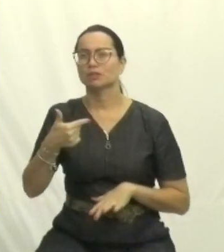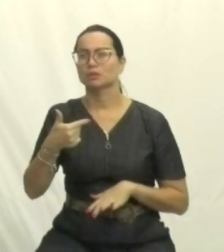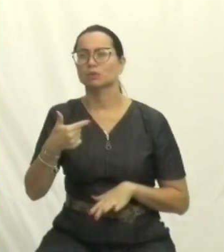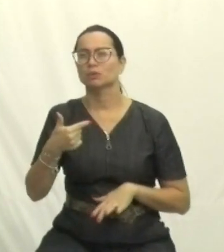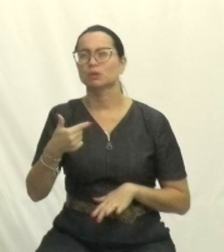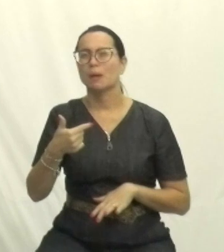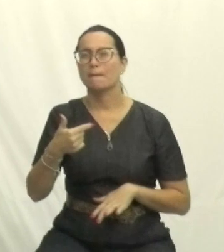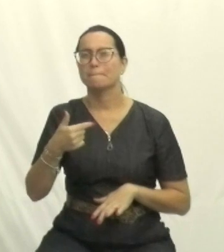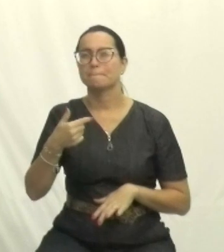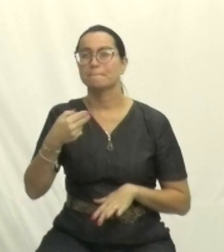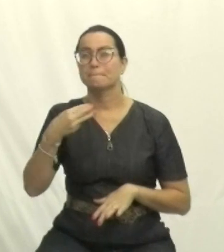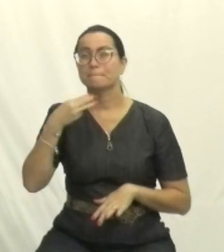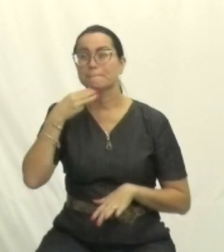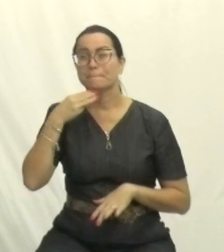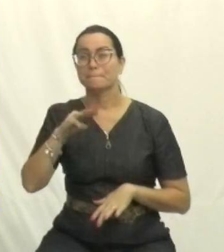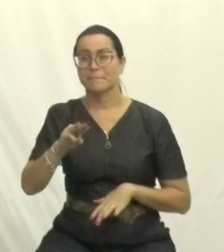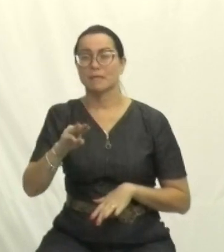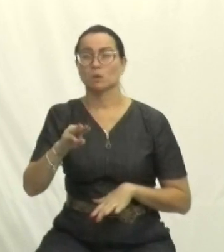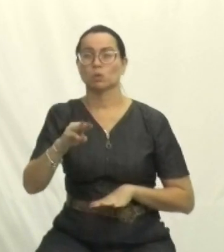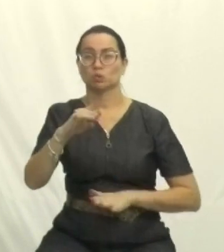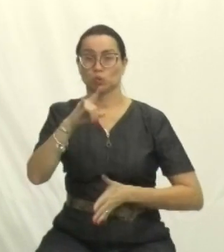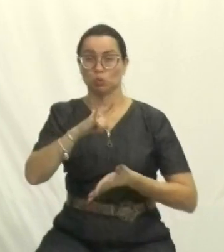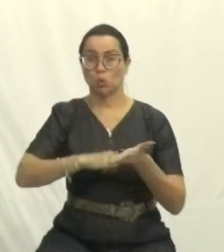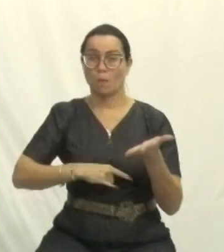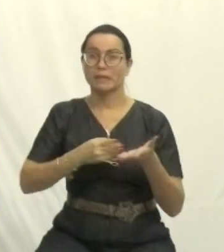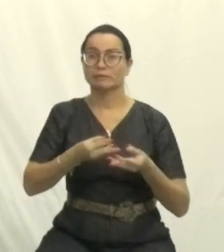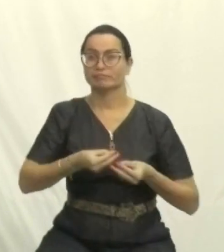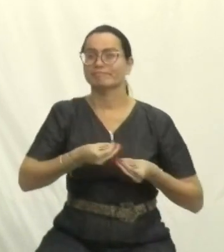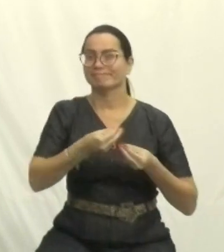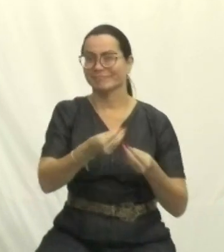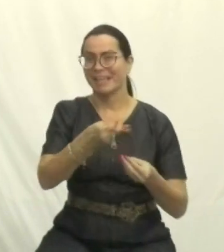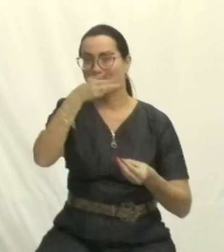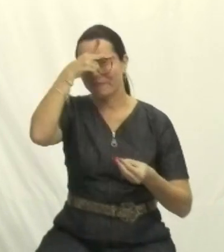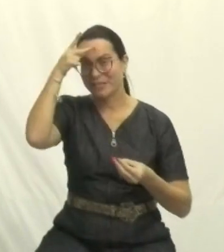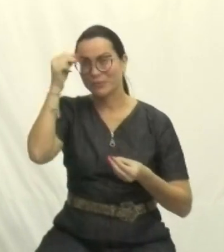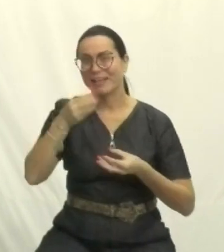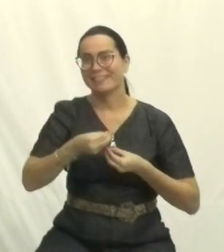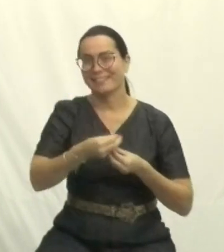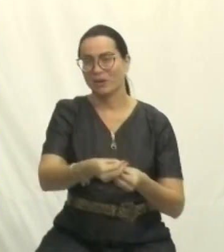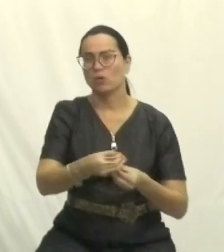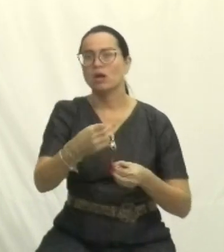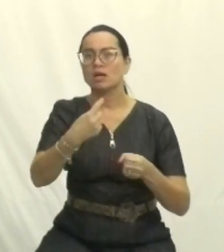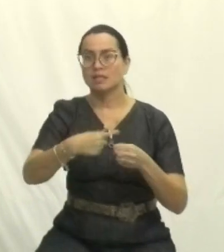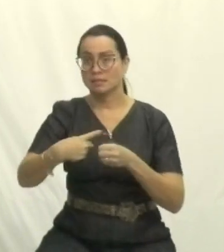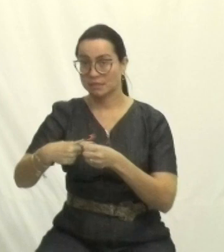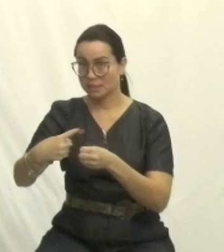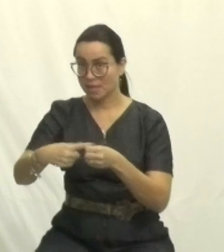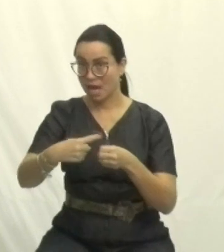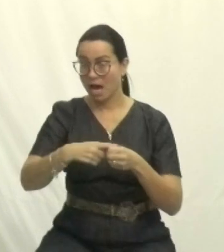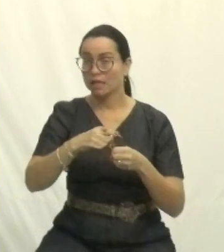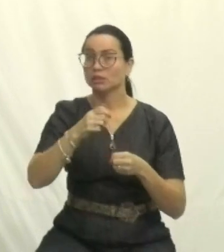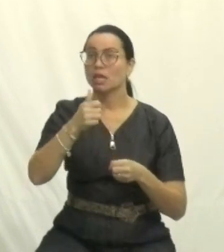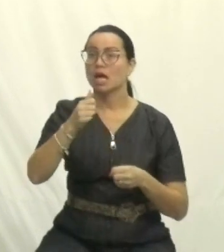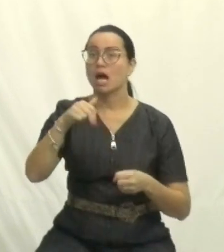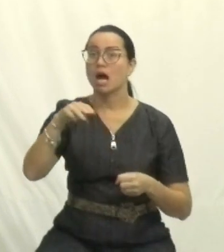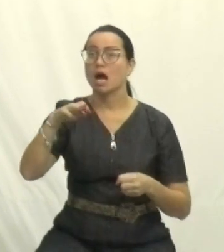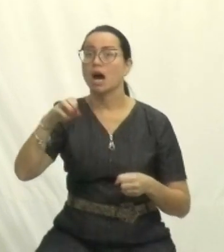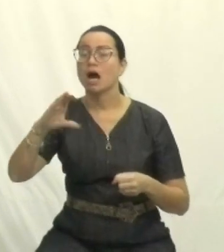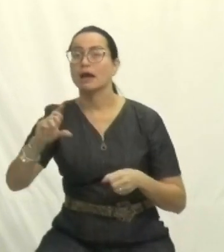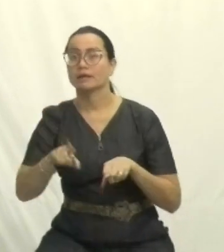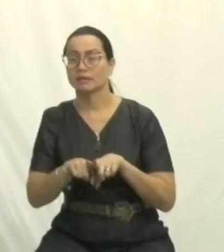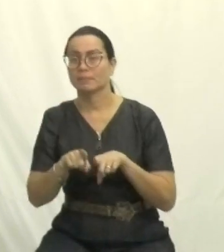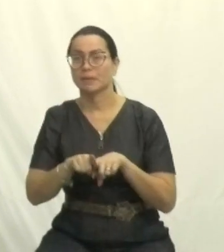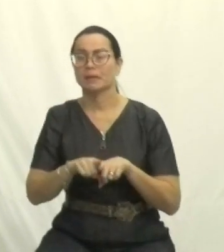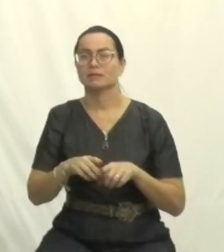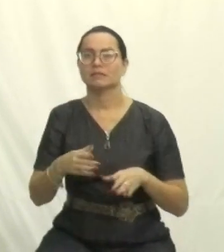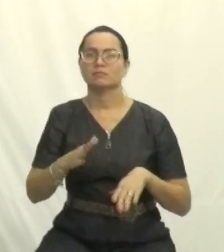alvarás expedidos aí pela prefeitura no ano de 2022, não só em Criciúma, né, considerando todas as cidades. Mais de 4 mil